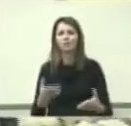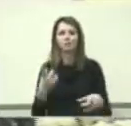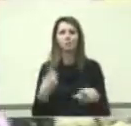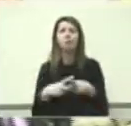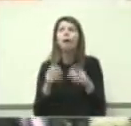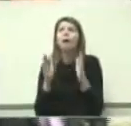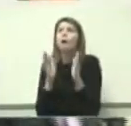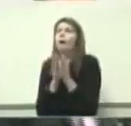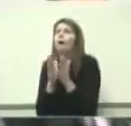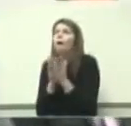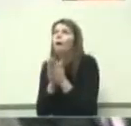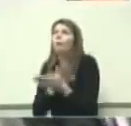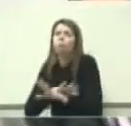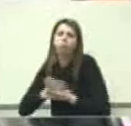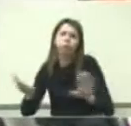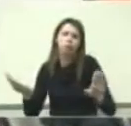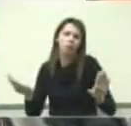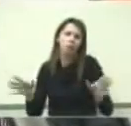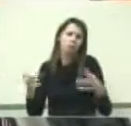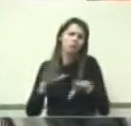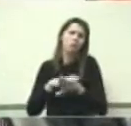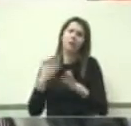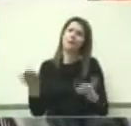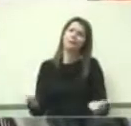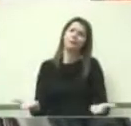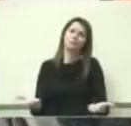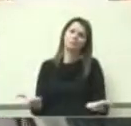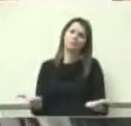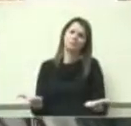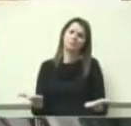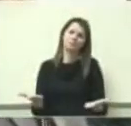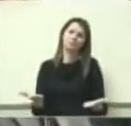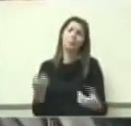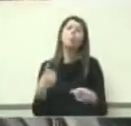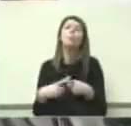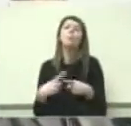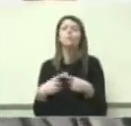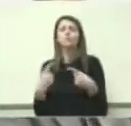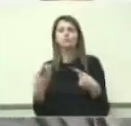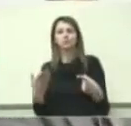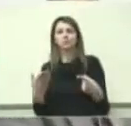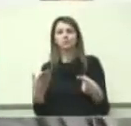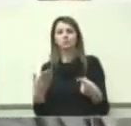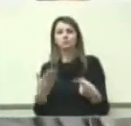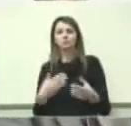orar na madrugada buscando-me da minha paz porque